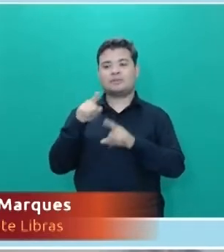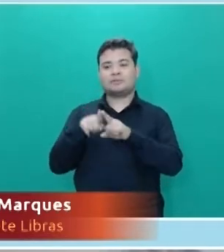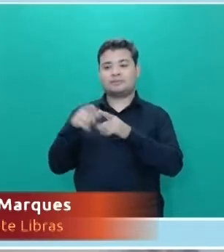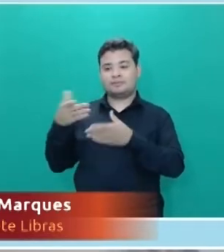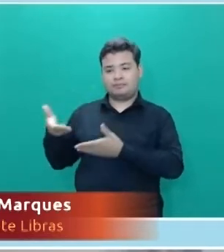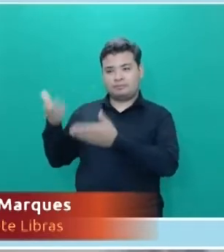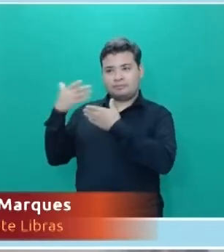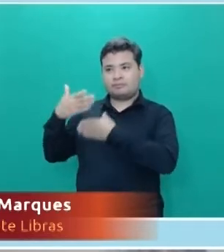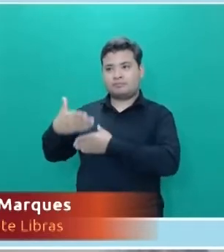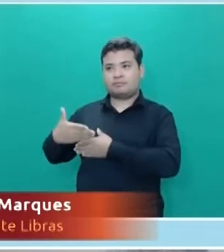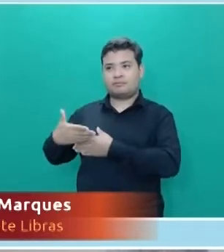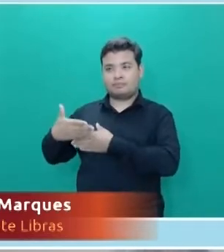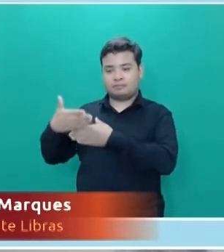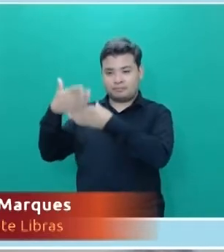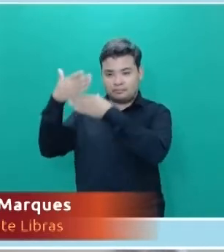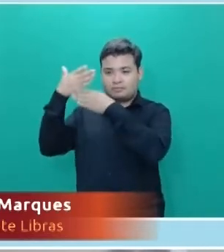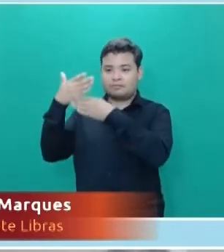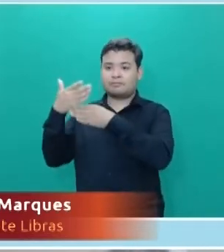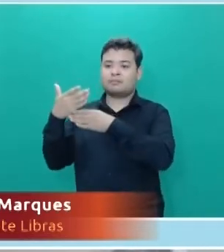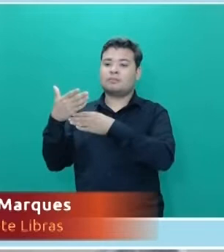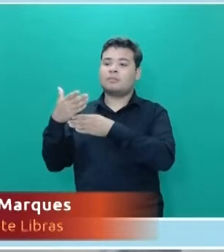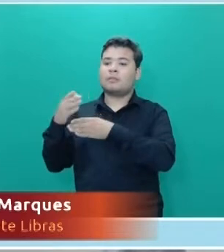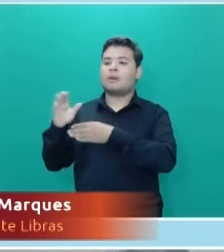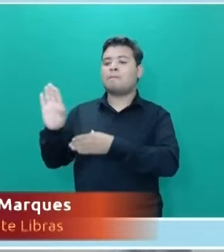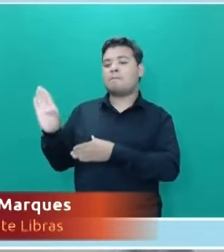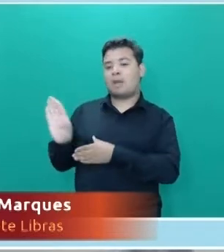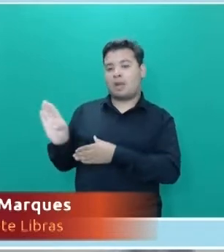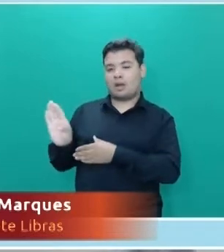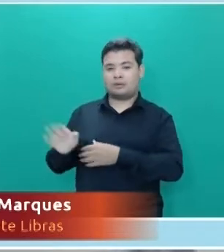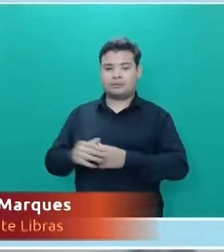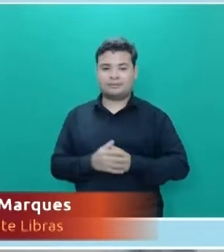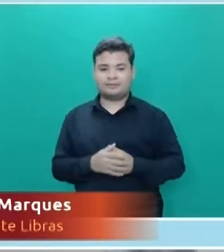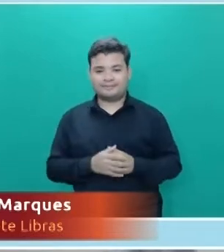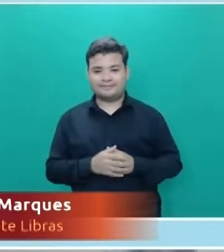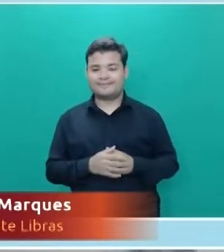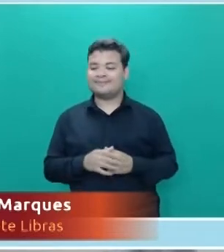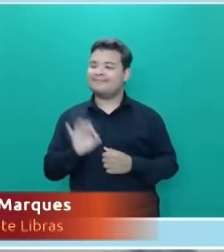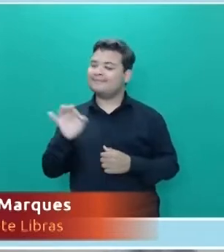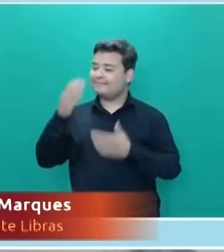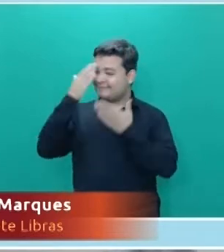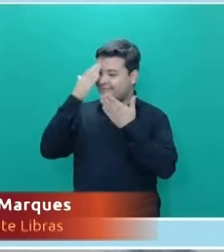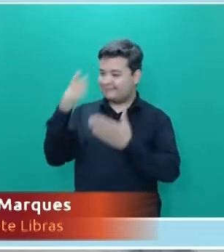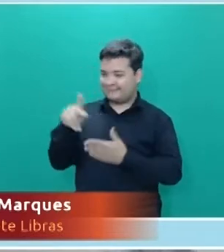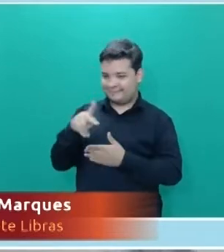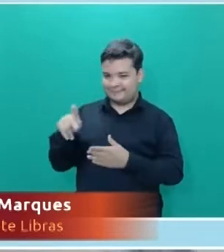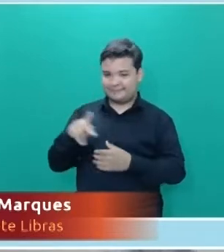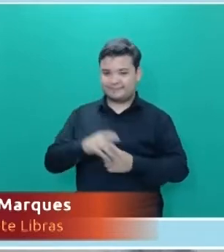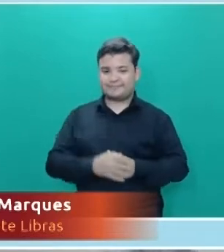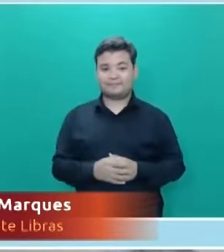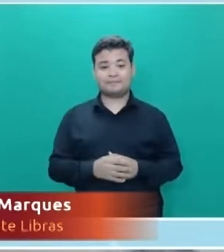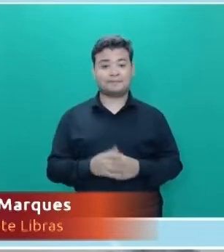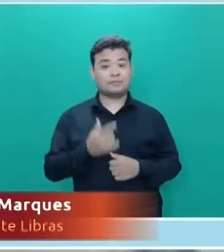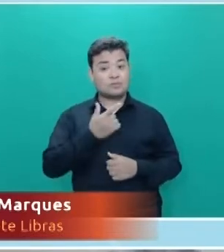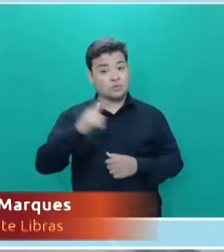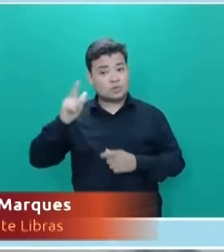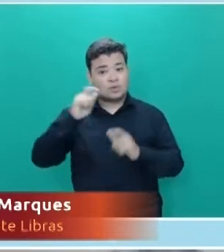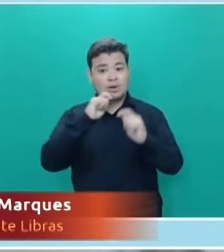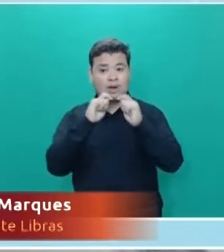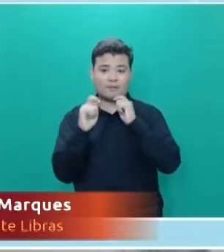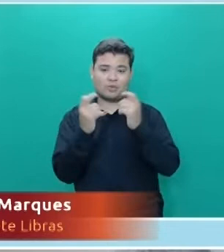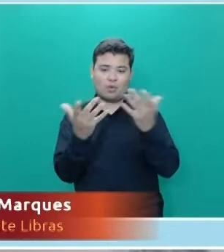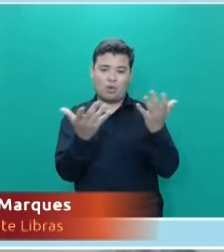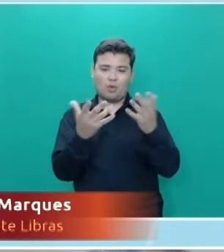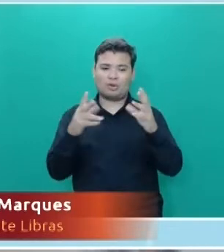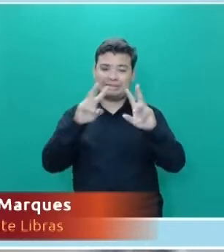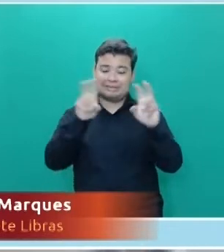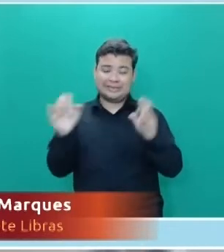em tom bege. Muito obrigada, professora. A nossa outra entrevistada, já que o assunto é tão importante que hoje